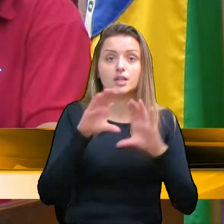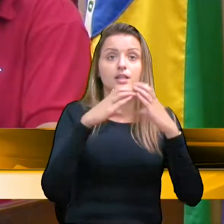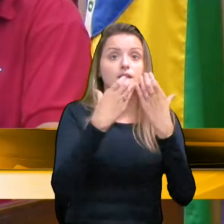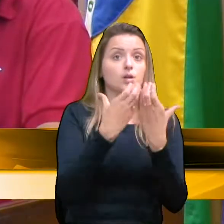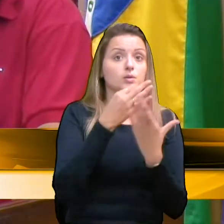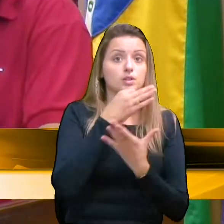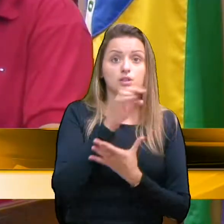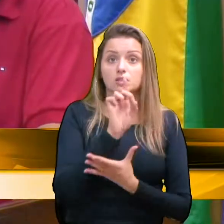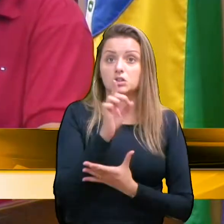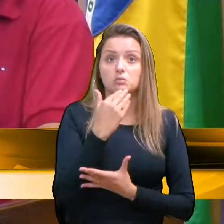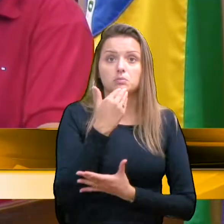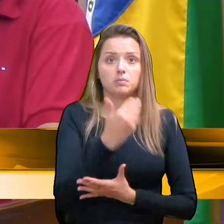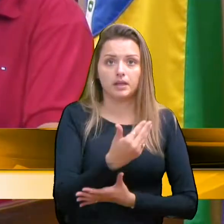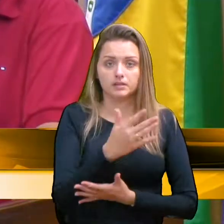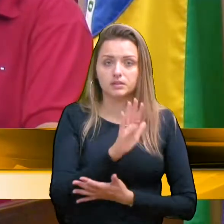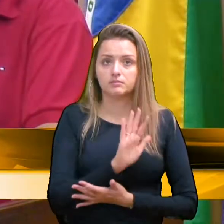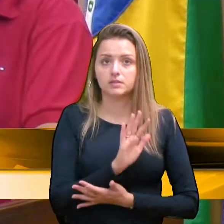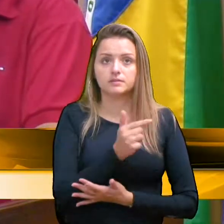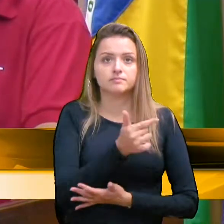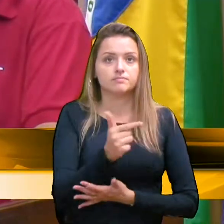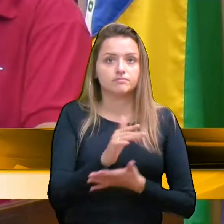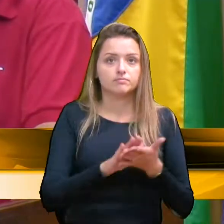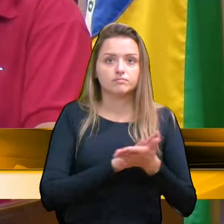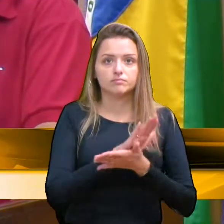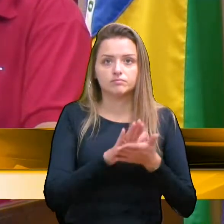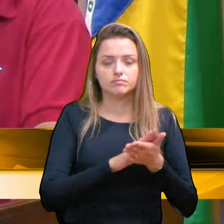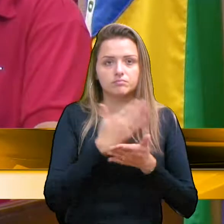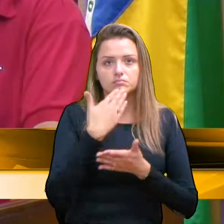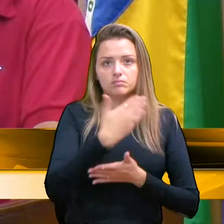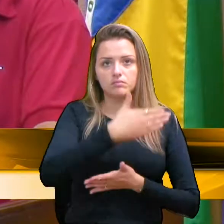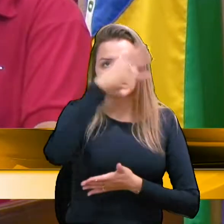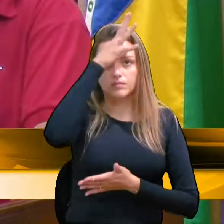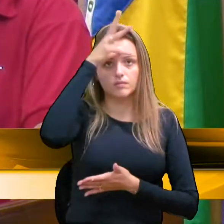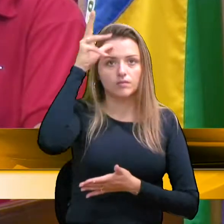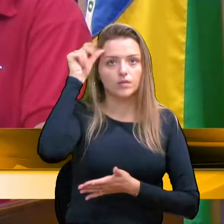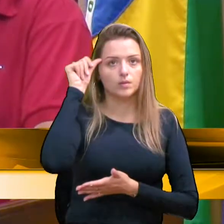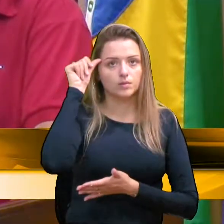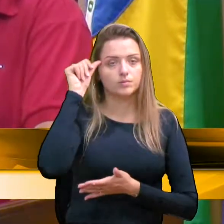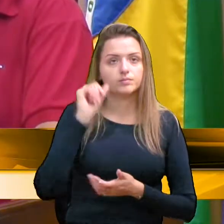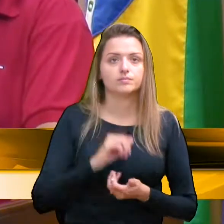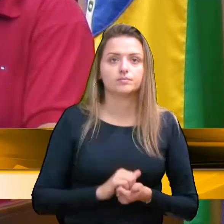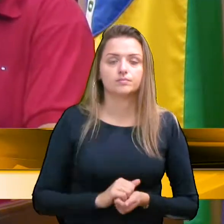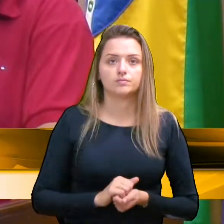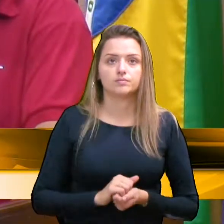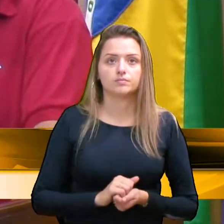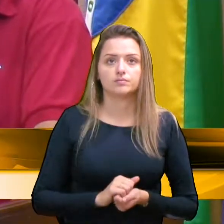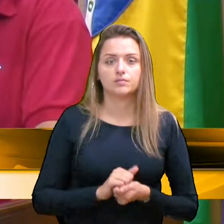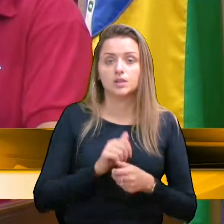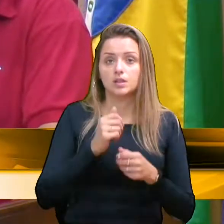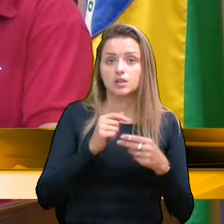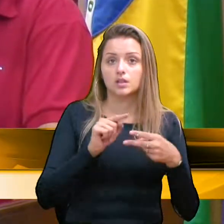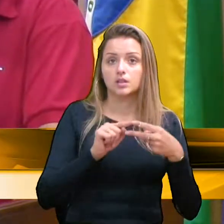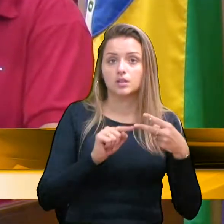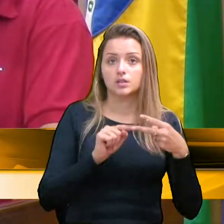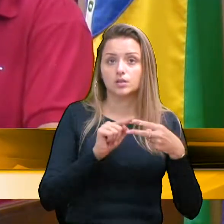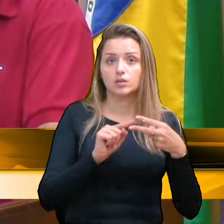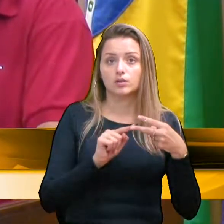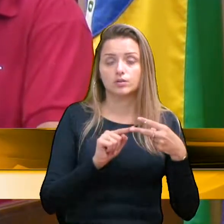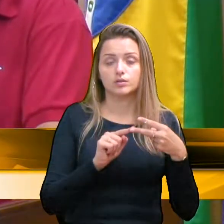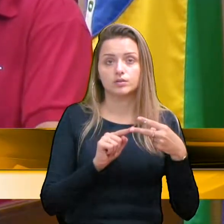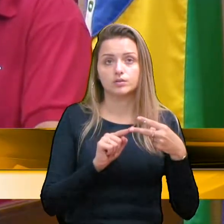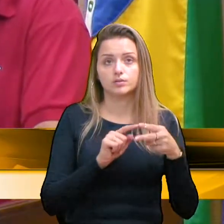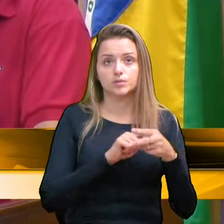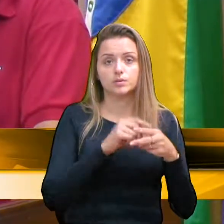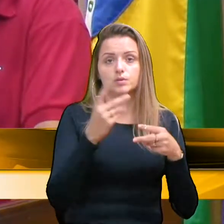peça, não será solicitado ao governo municipal. Então, em 2 momentos, o primeiro,